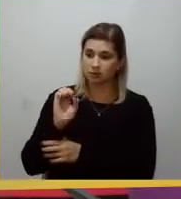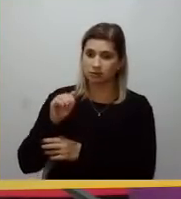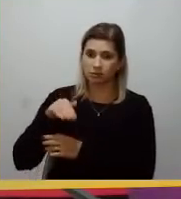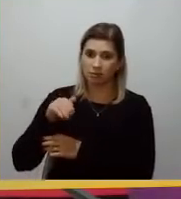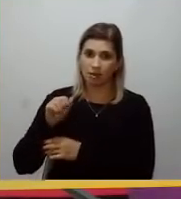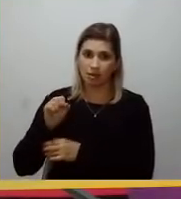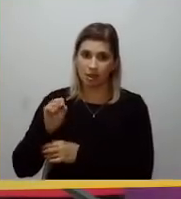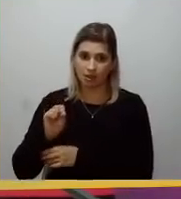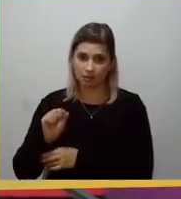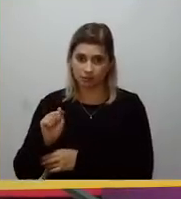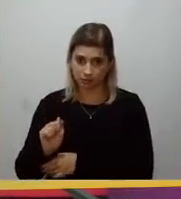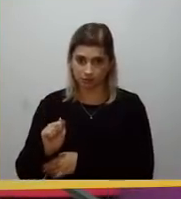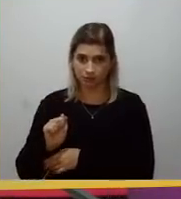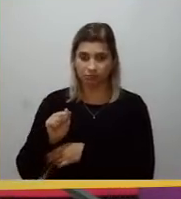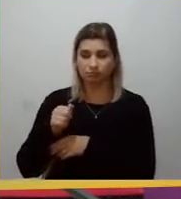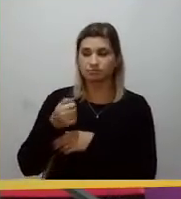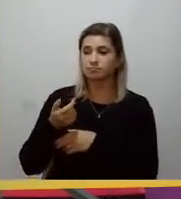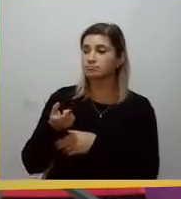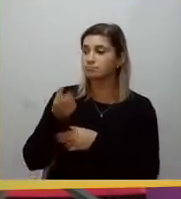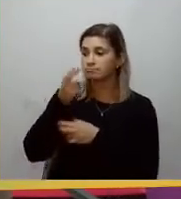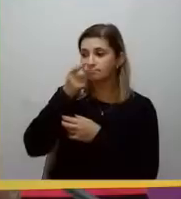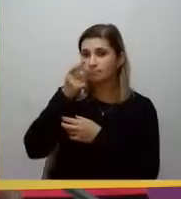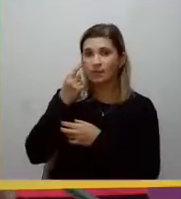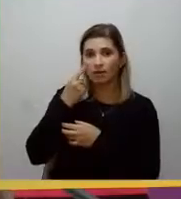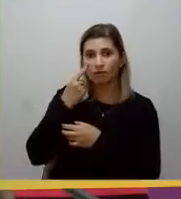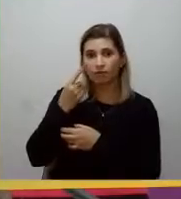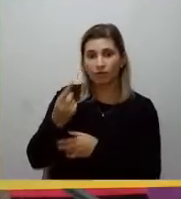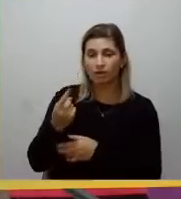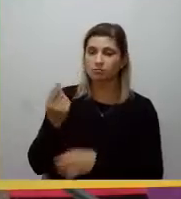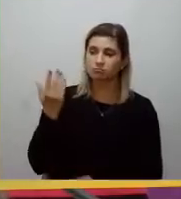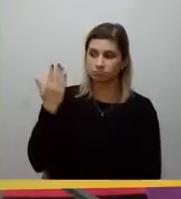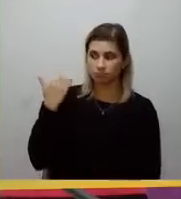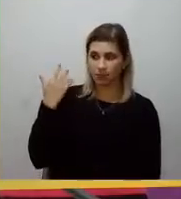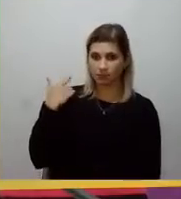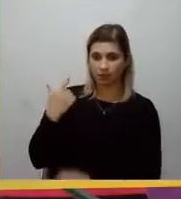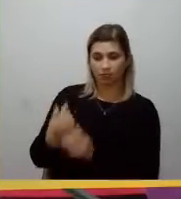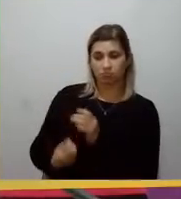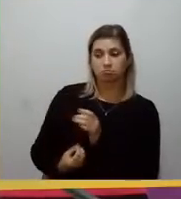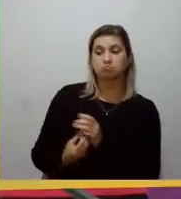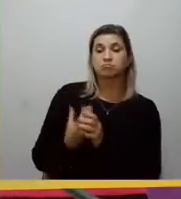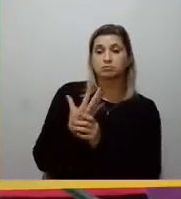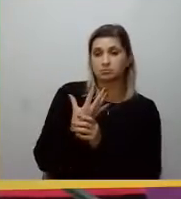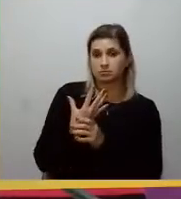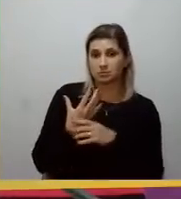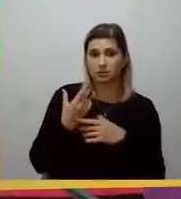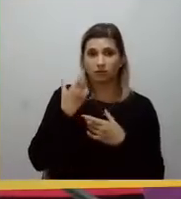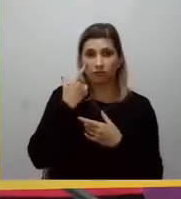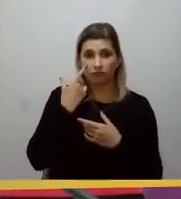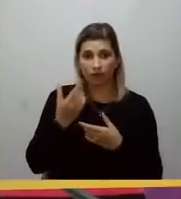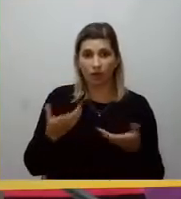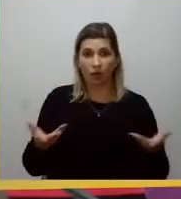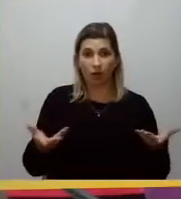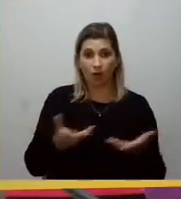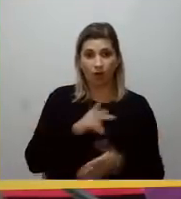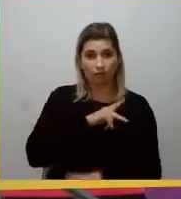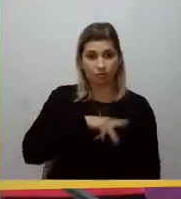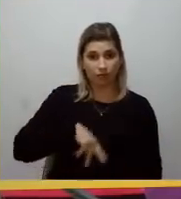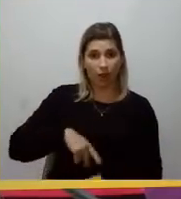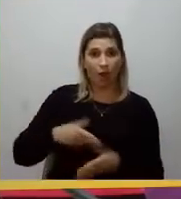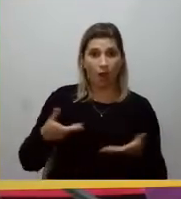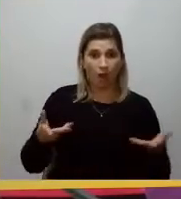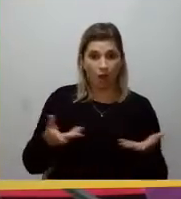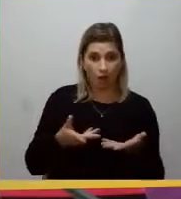senhor vendo, tendo a visão do passado com a criação e vendo o nosso presente hoje, o senhor faria algo